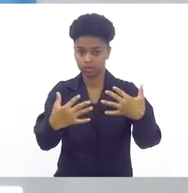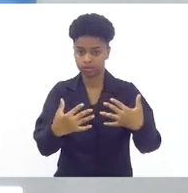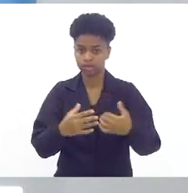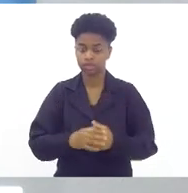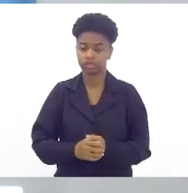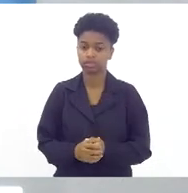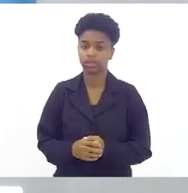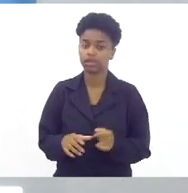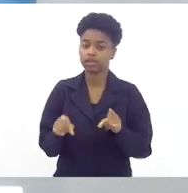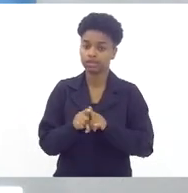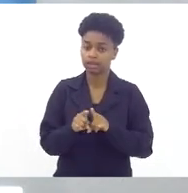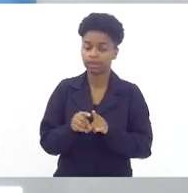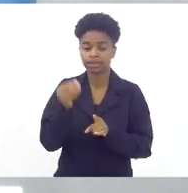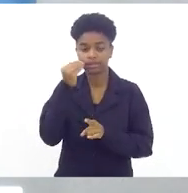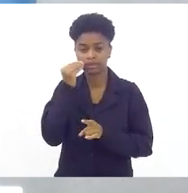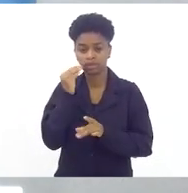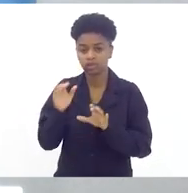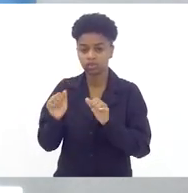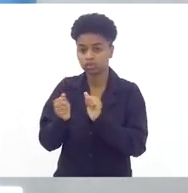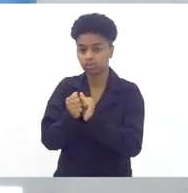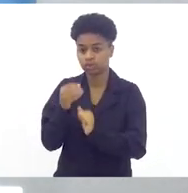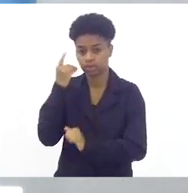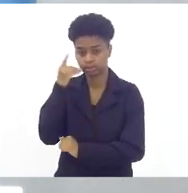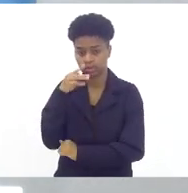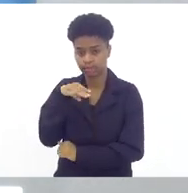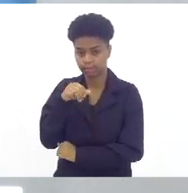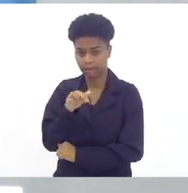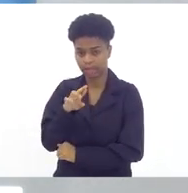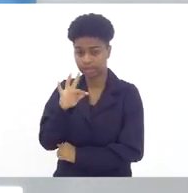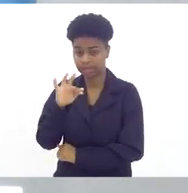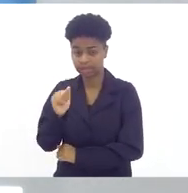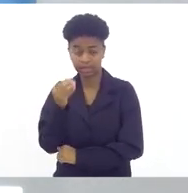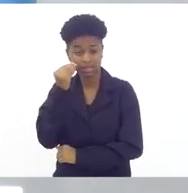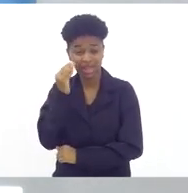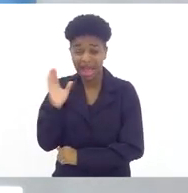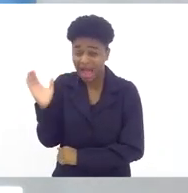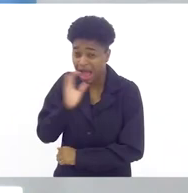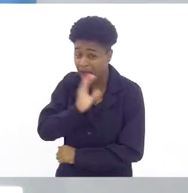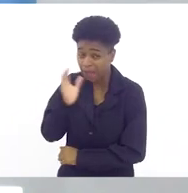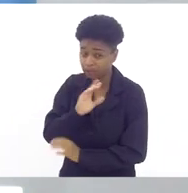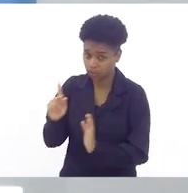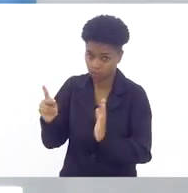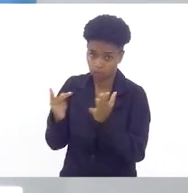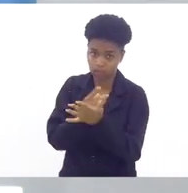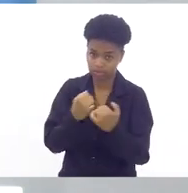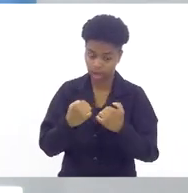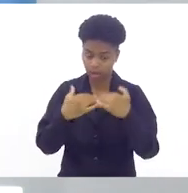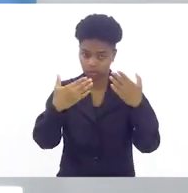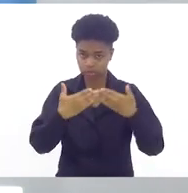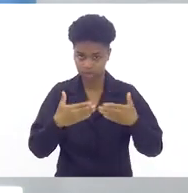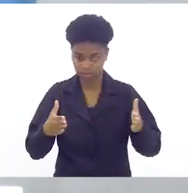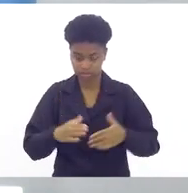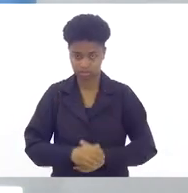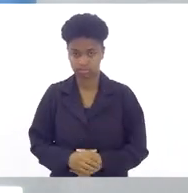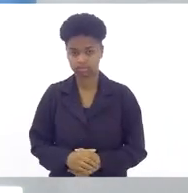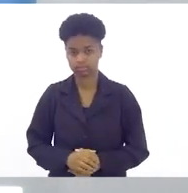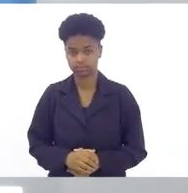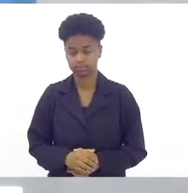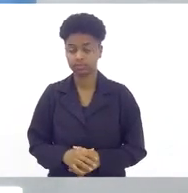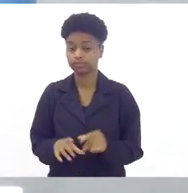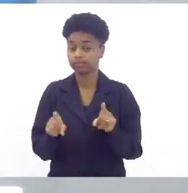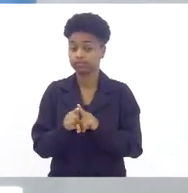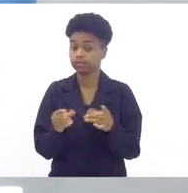buscar com a deputada Marta Rocha ou para avançar o mais rápido possível para que essa audiência aconteça e agora